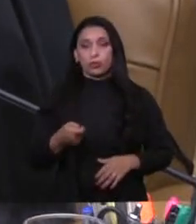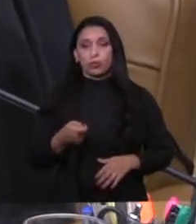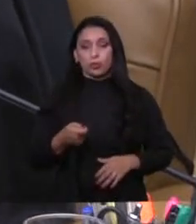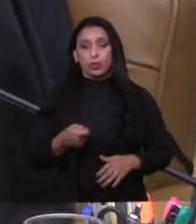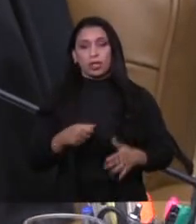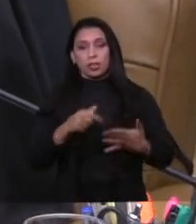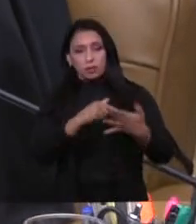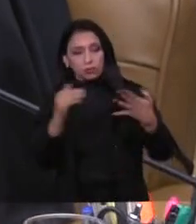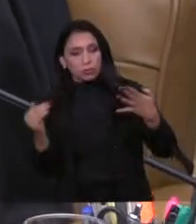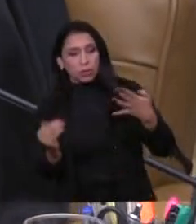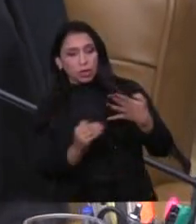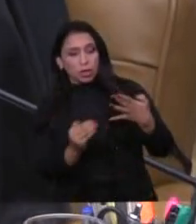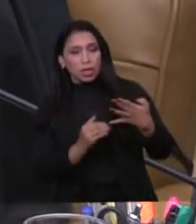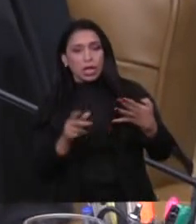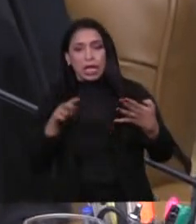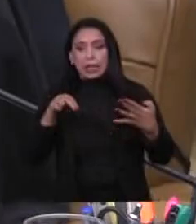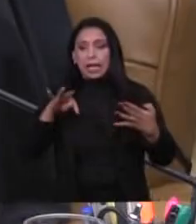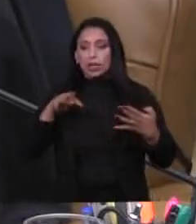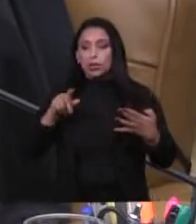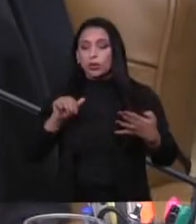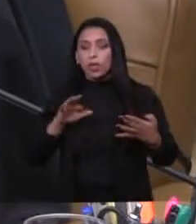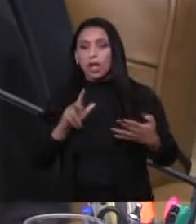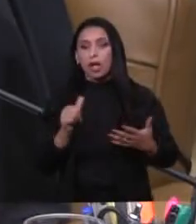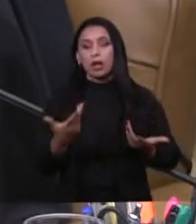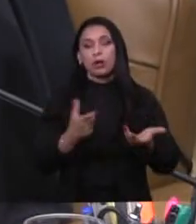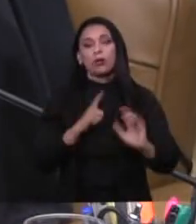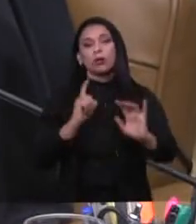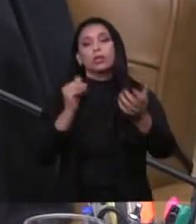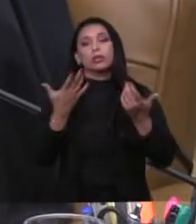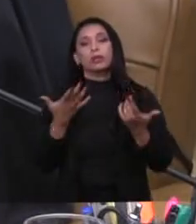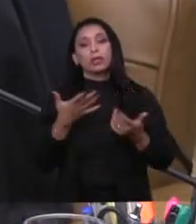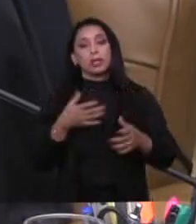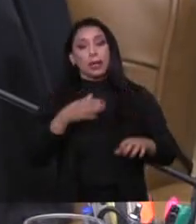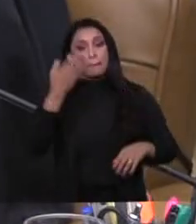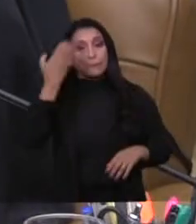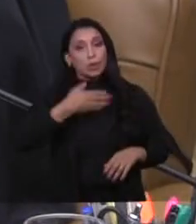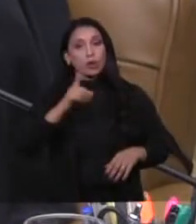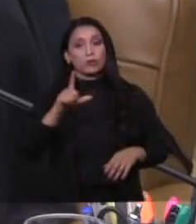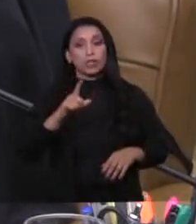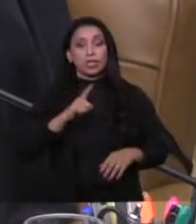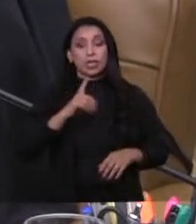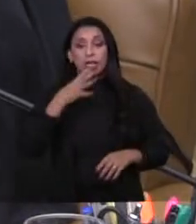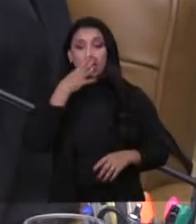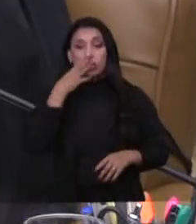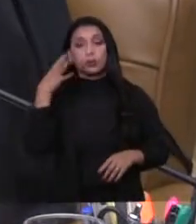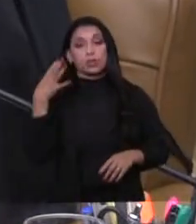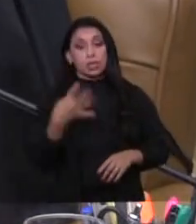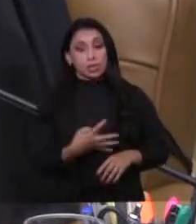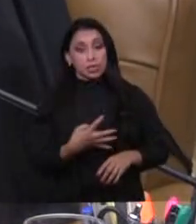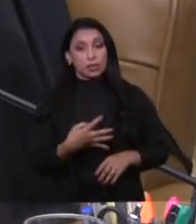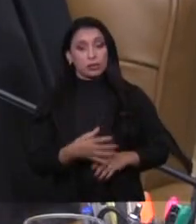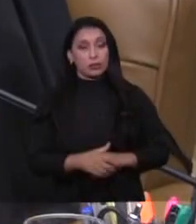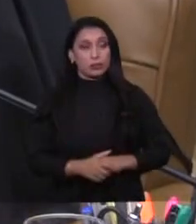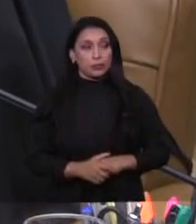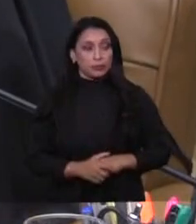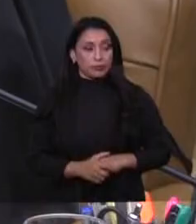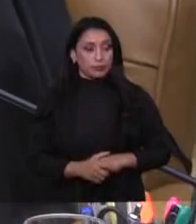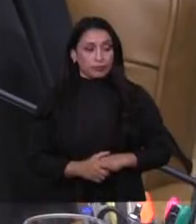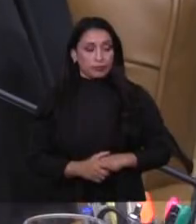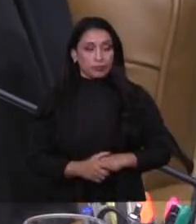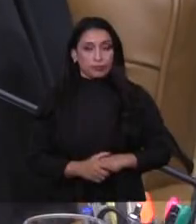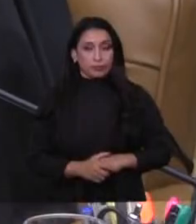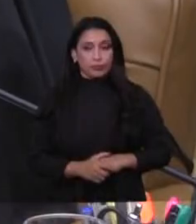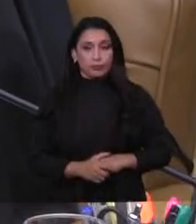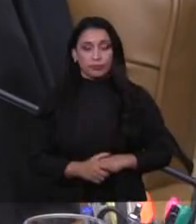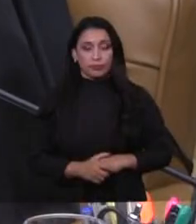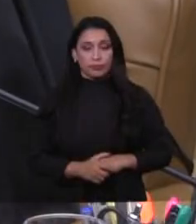conduta, o ônus da prova que incumbe à acusação e, em caso de dúvida, in